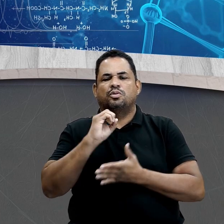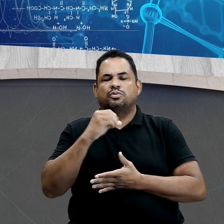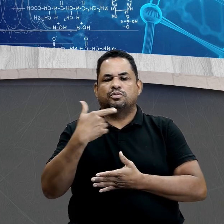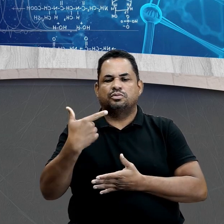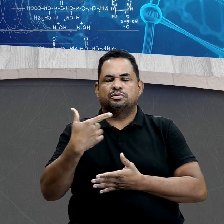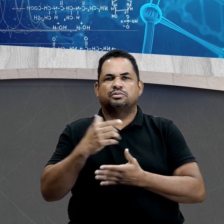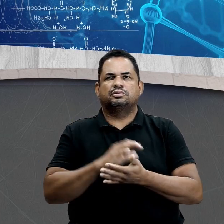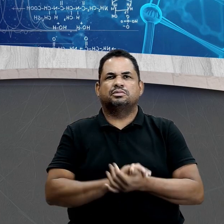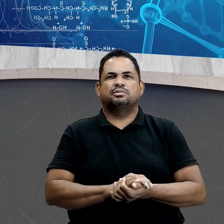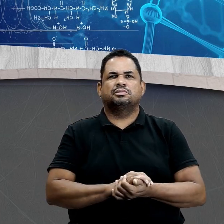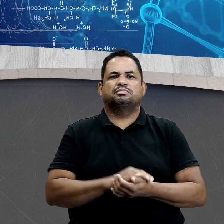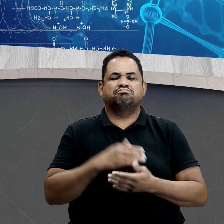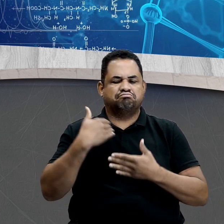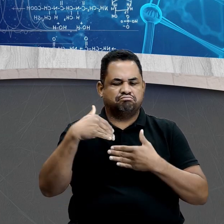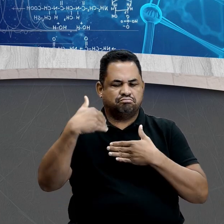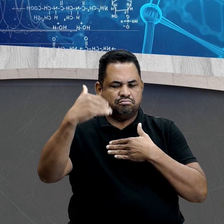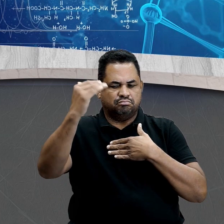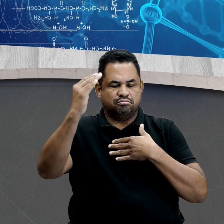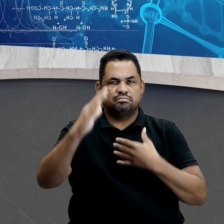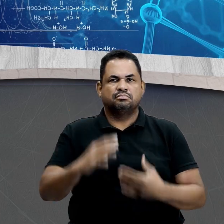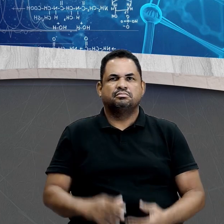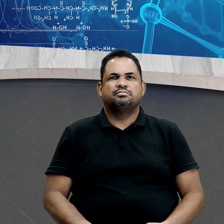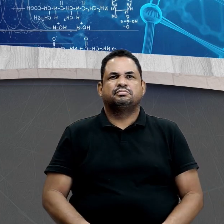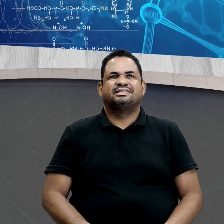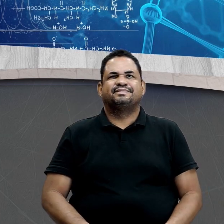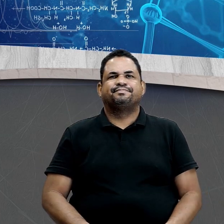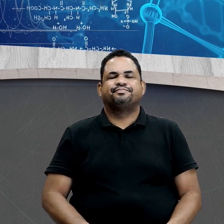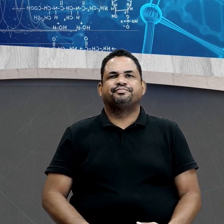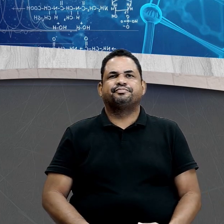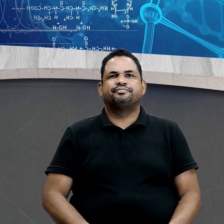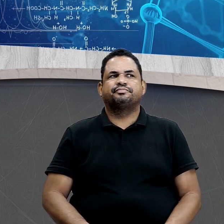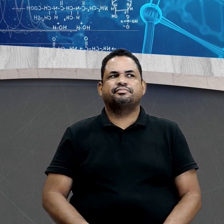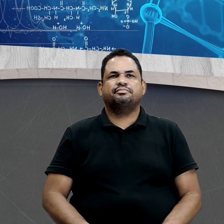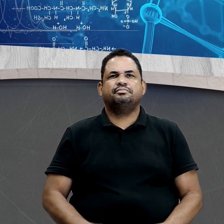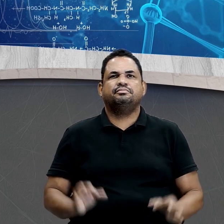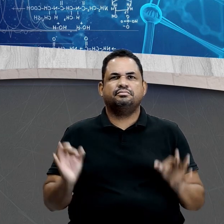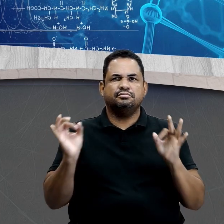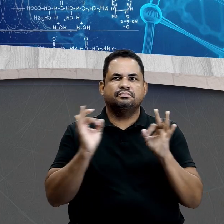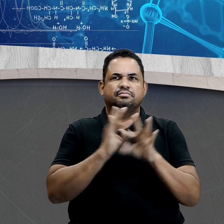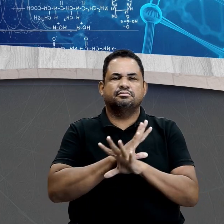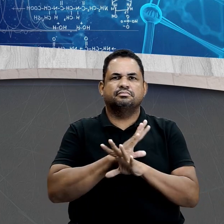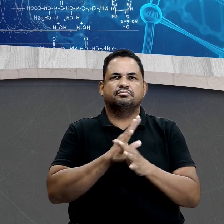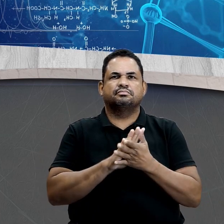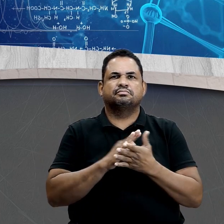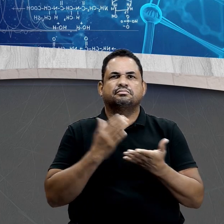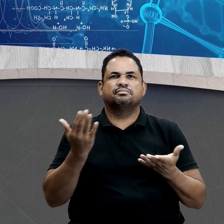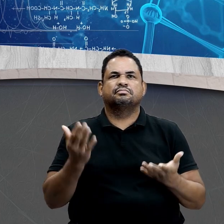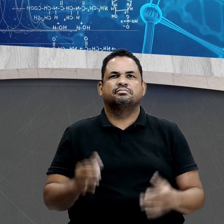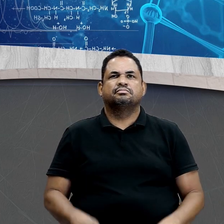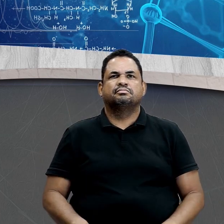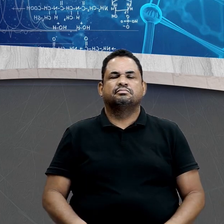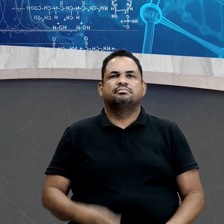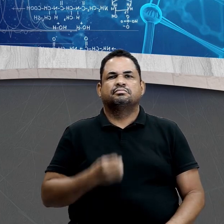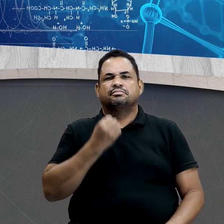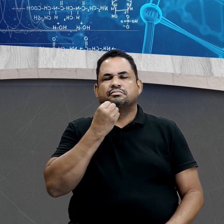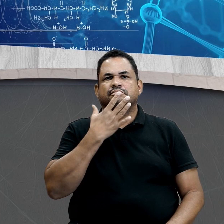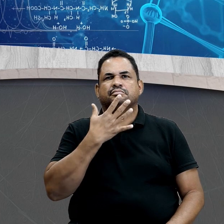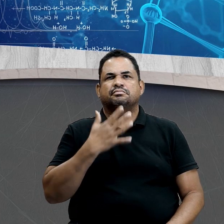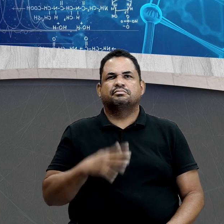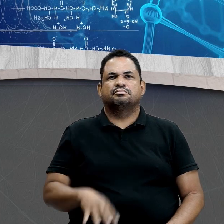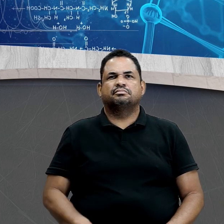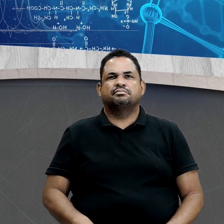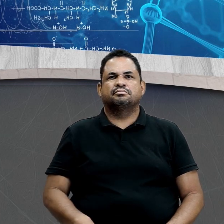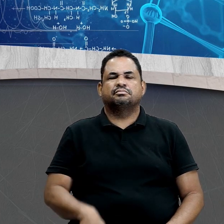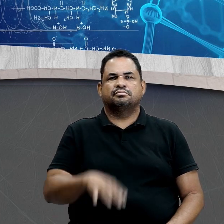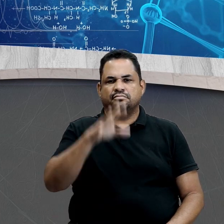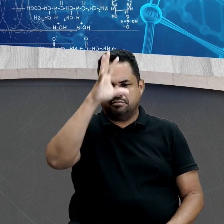H2, e assim sucessivamente, meus caros alunos. Portanto, é muito bom você